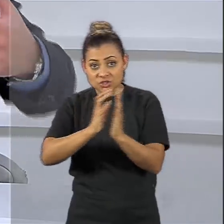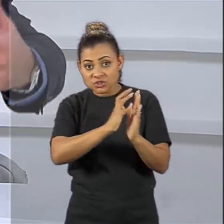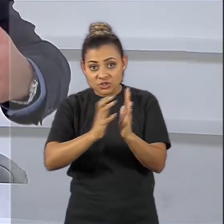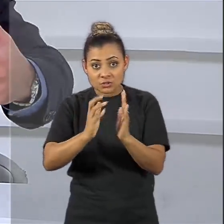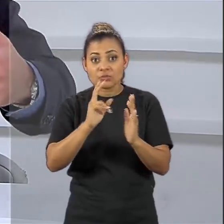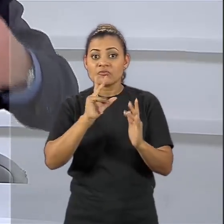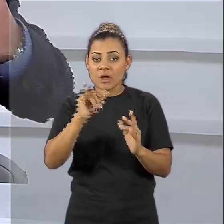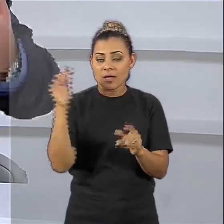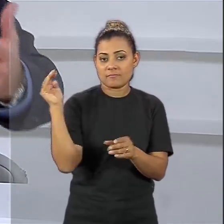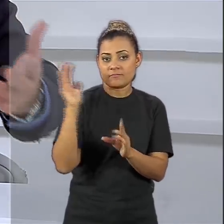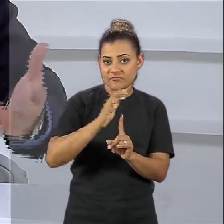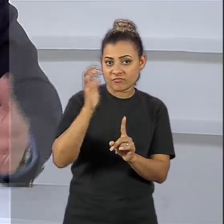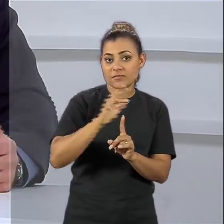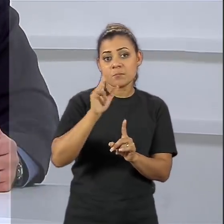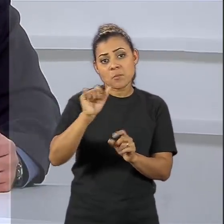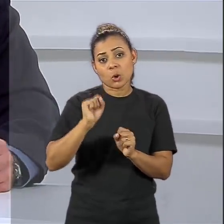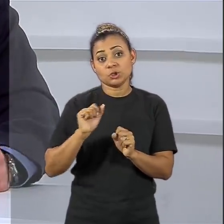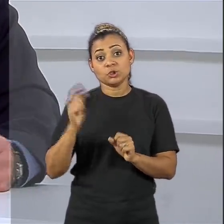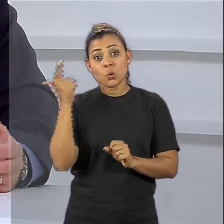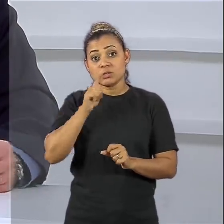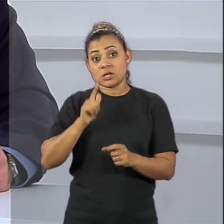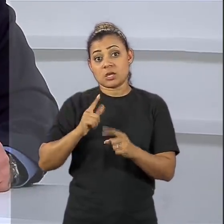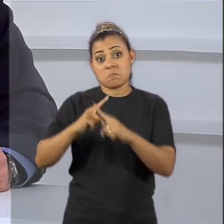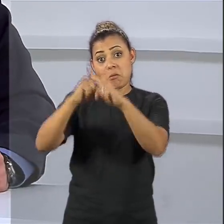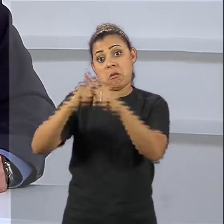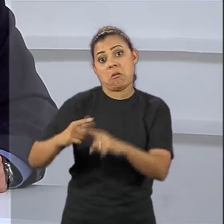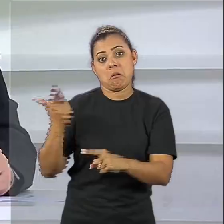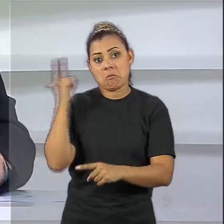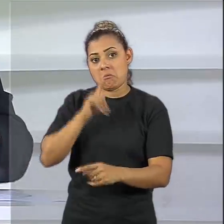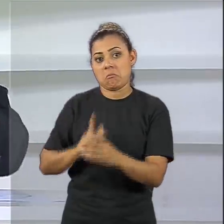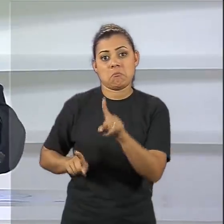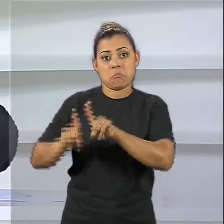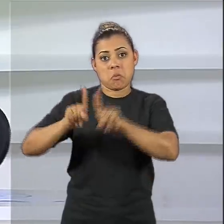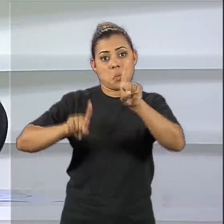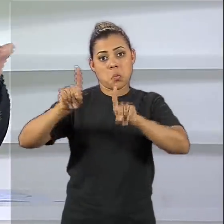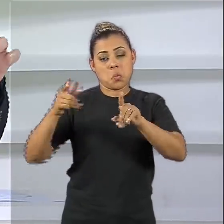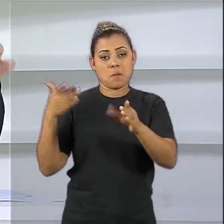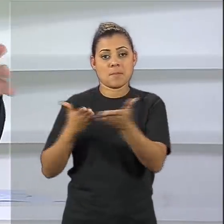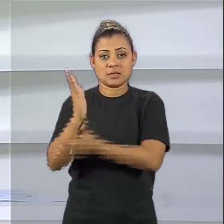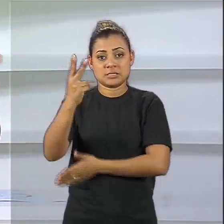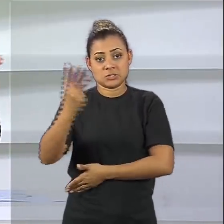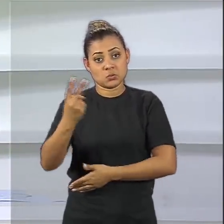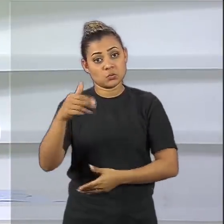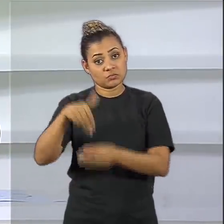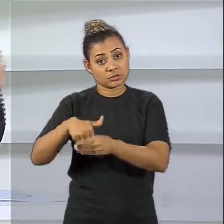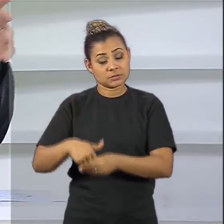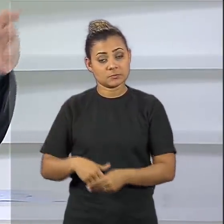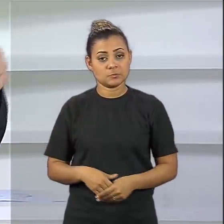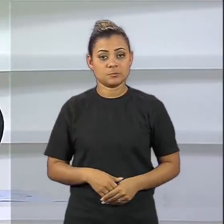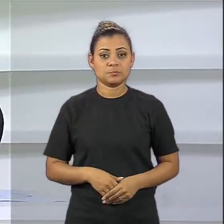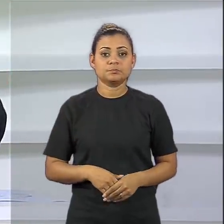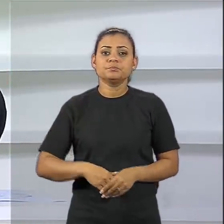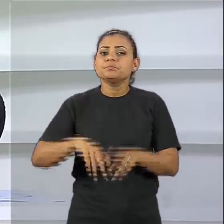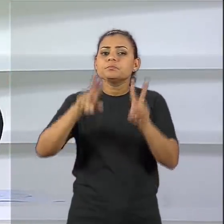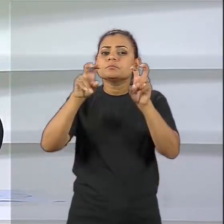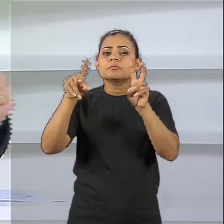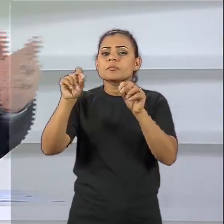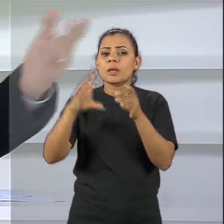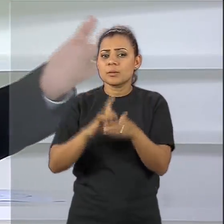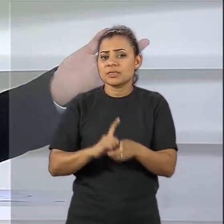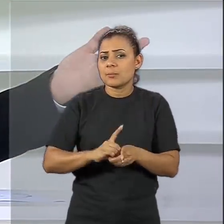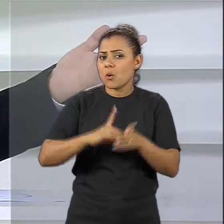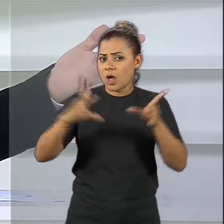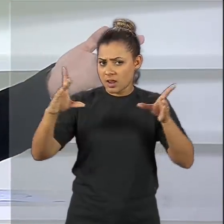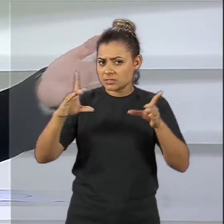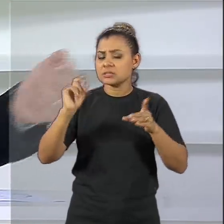sistema podem se colocar e podem chegar à disputa final. Sobre essa questão da democracia que o Clóvis levantou e tal,